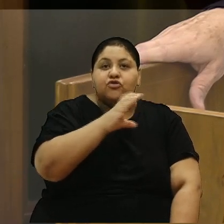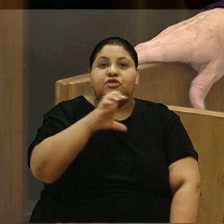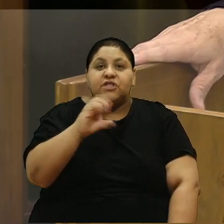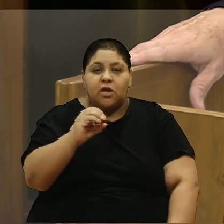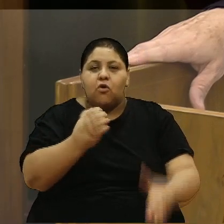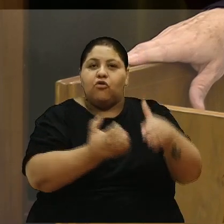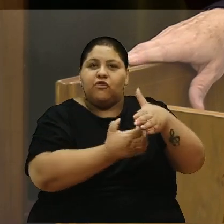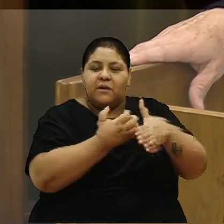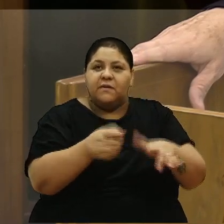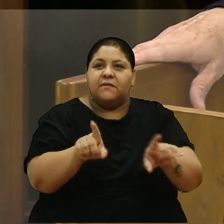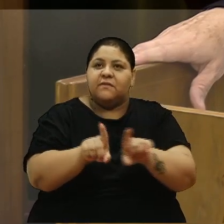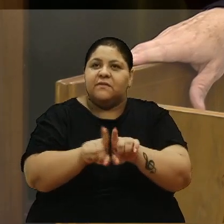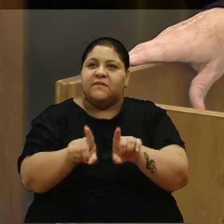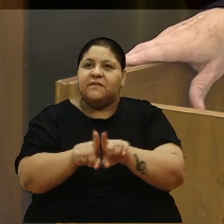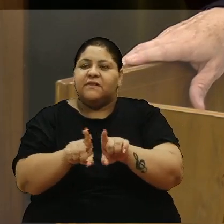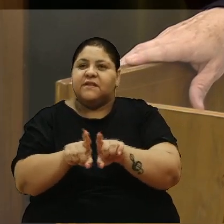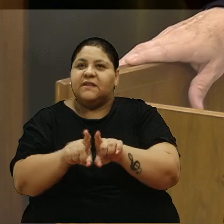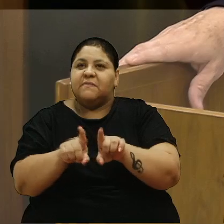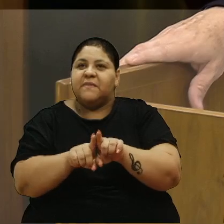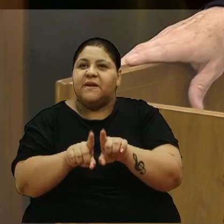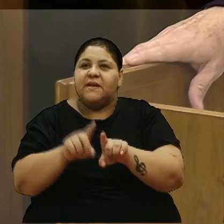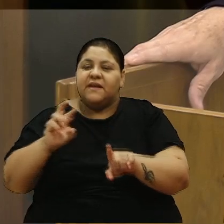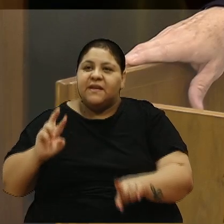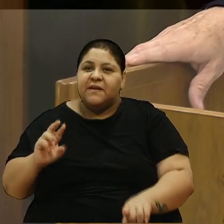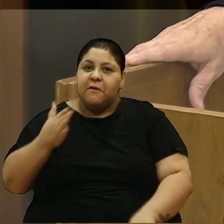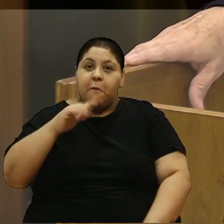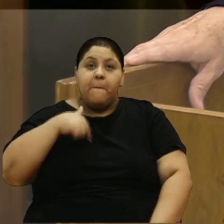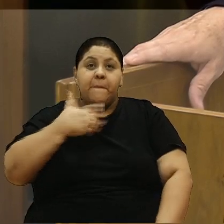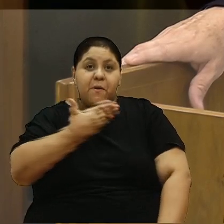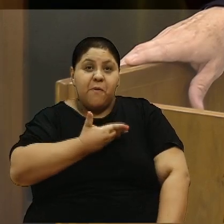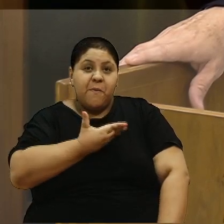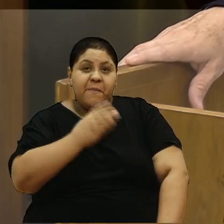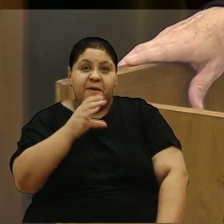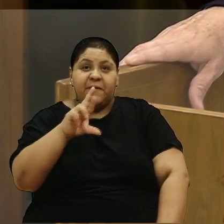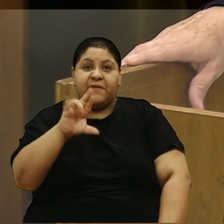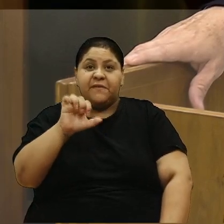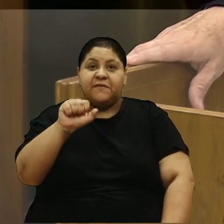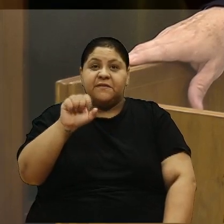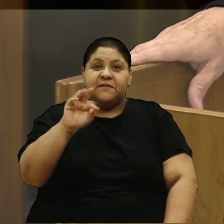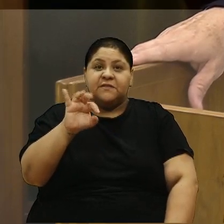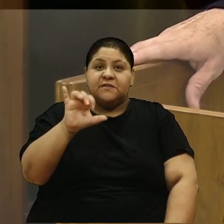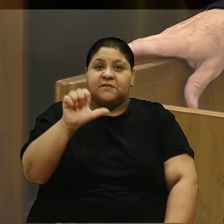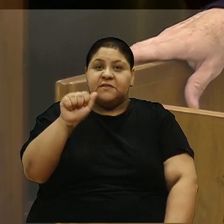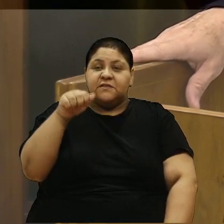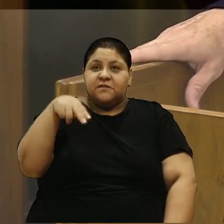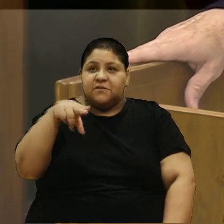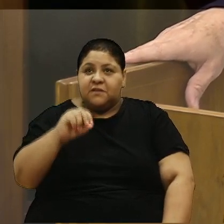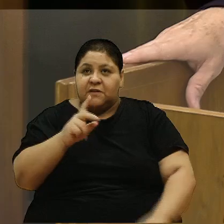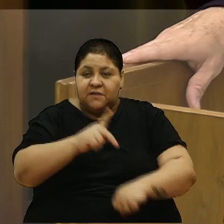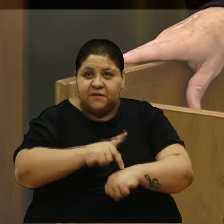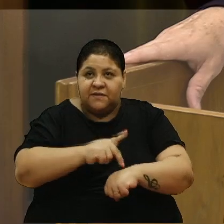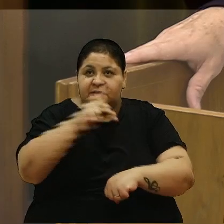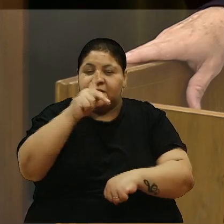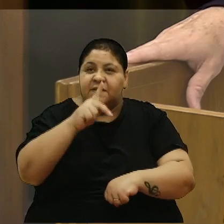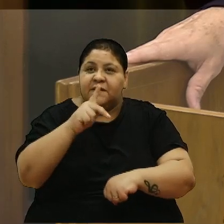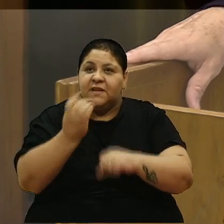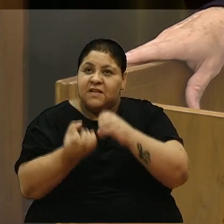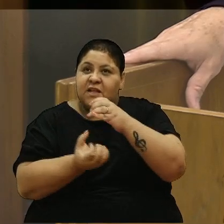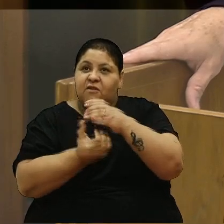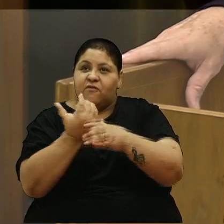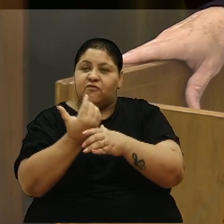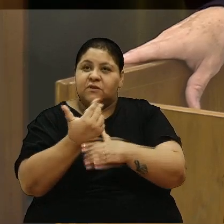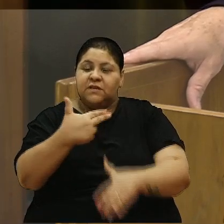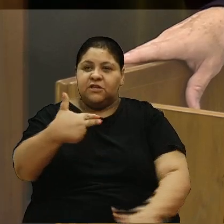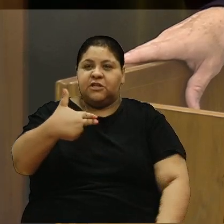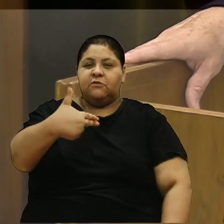do Cristiano Grilo, meu amigo, meu colega de pós-graduação na Fundação Getúlio Vargas,